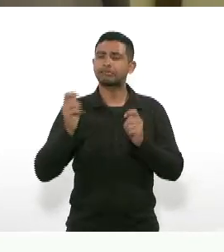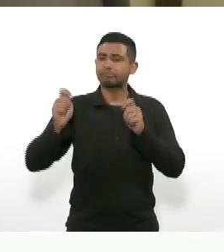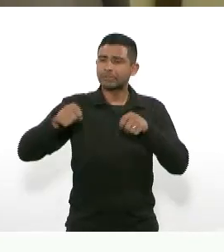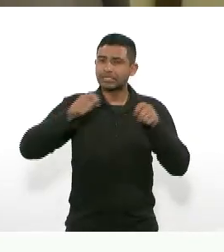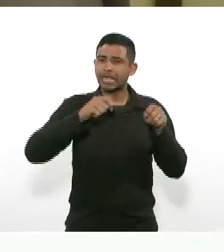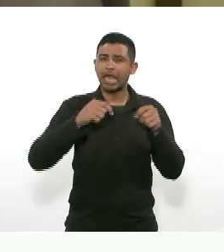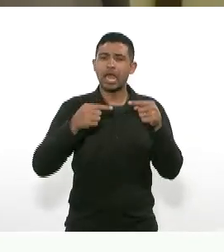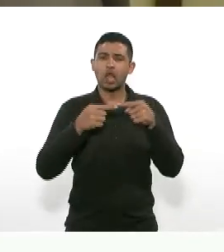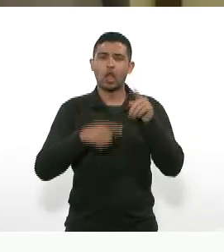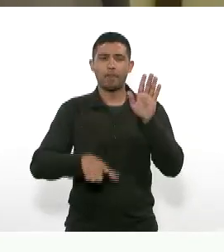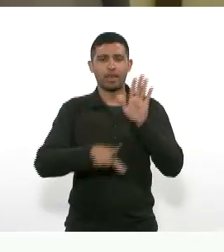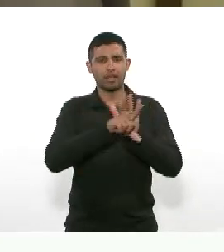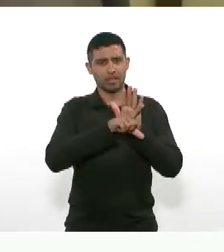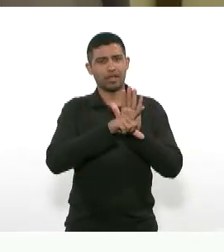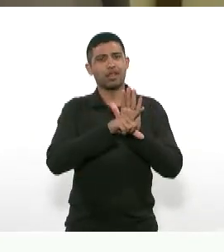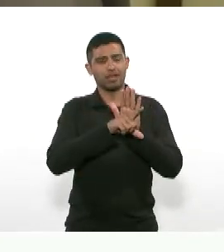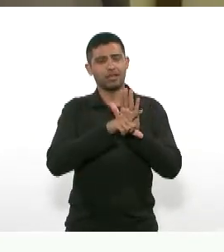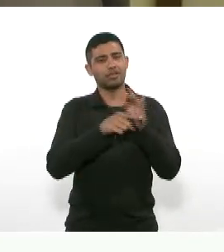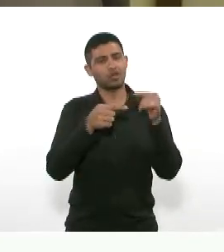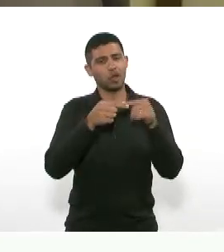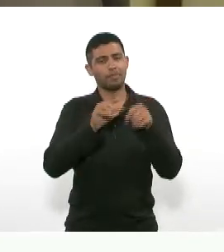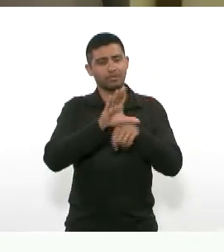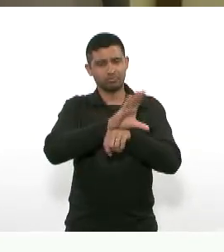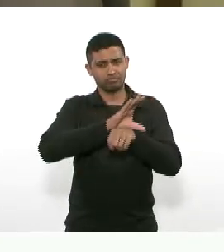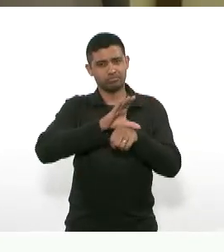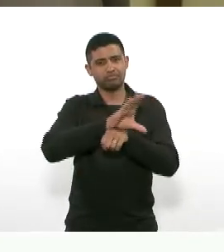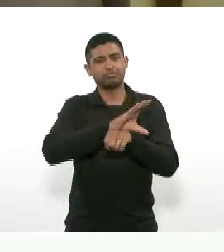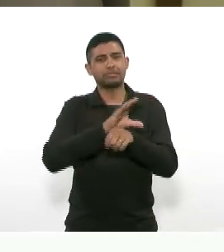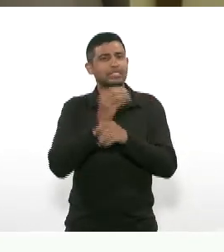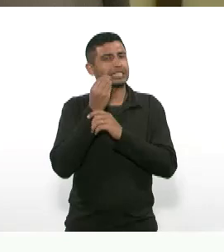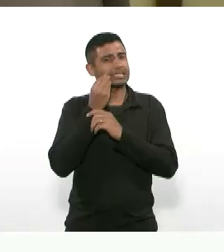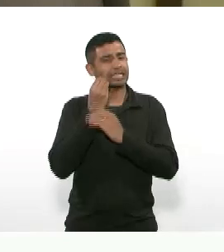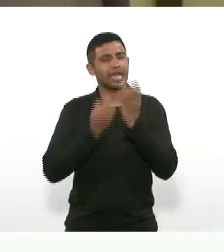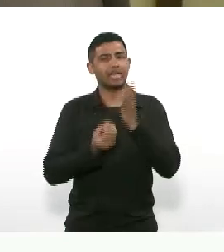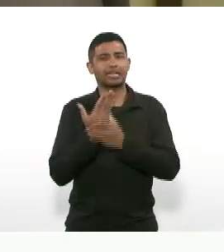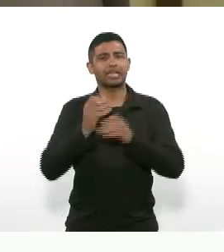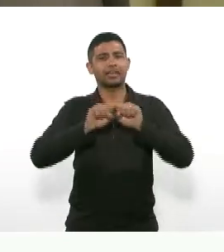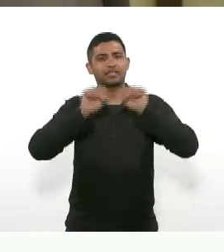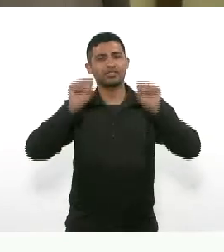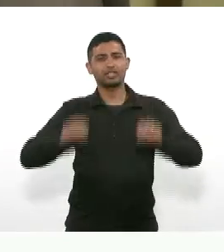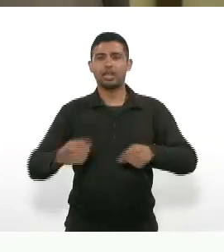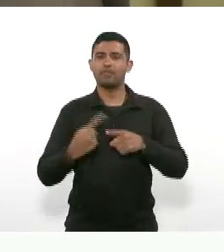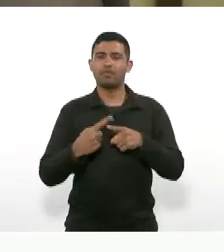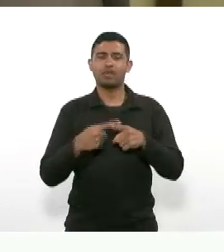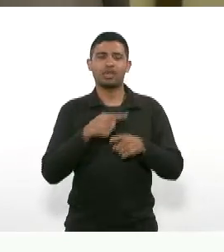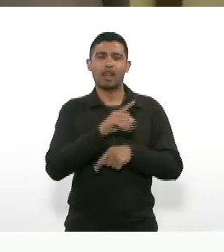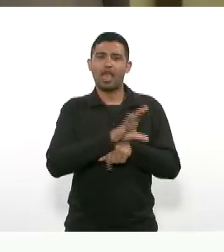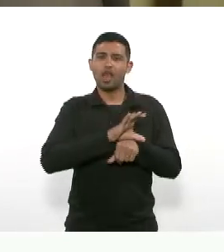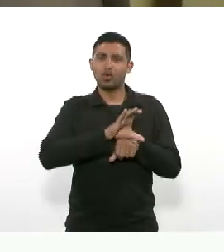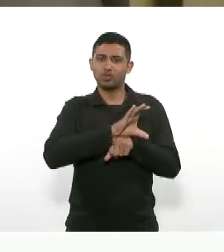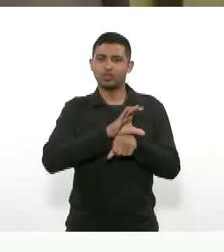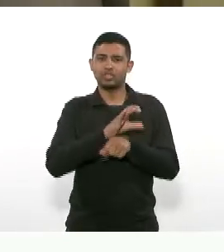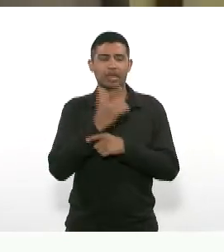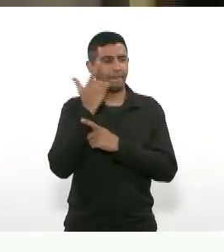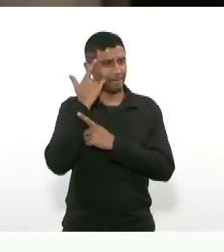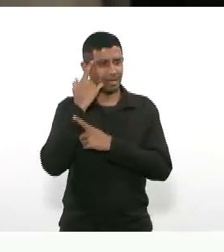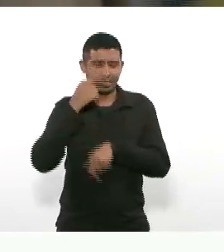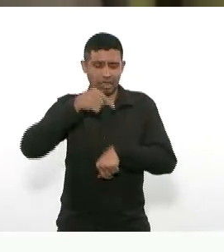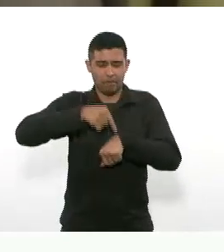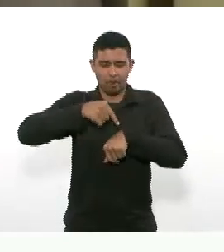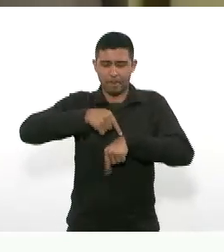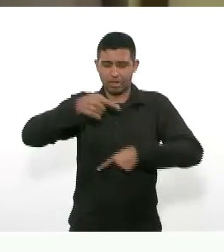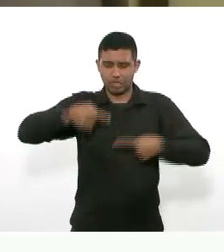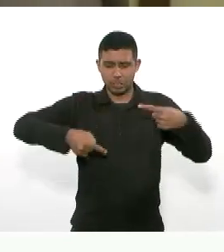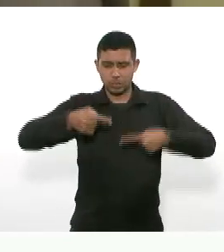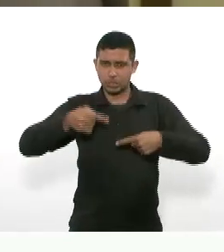lei infraconstitucional, se criar um sistema, já que a Constituição, acho que não houve o momento político não deve ter sido